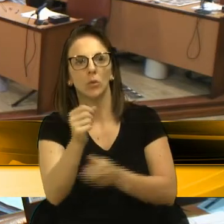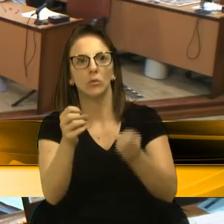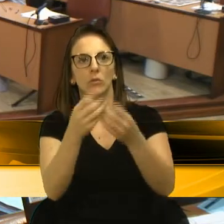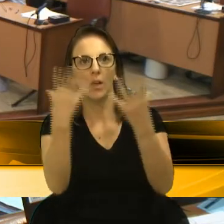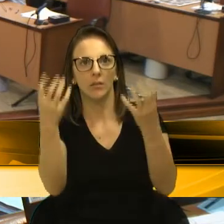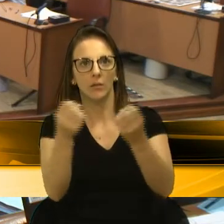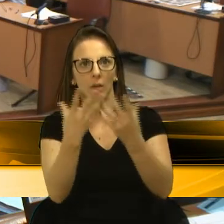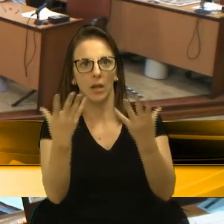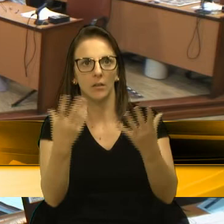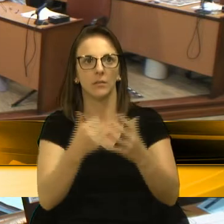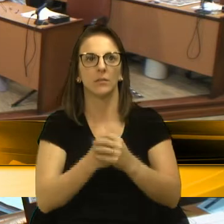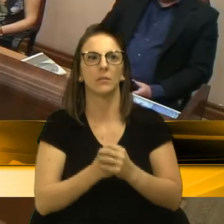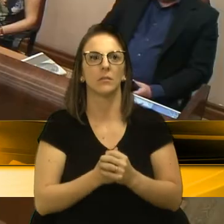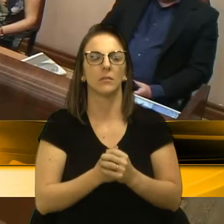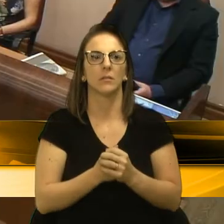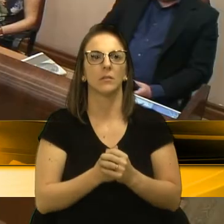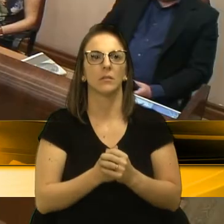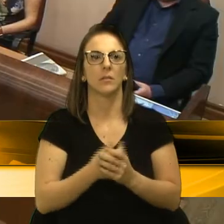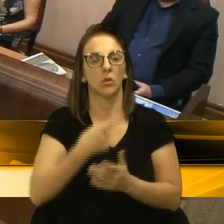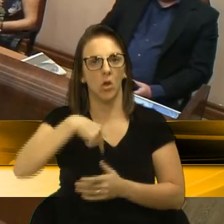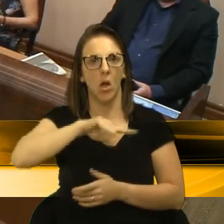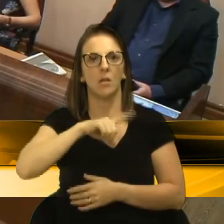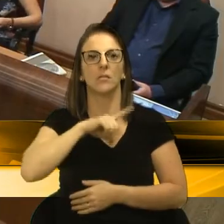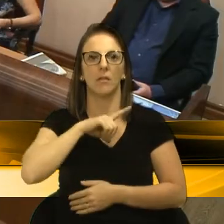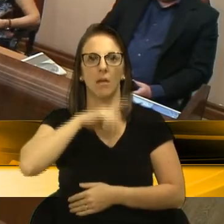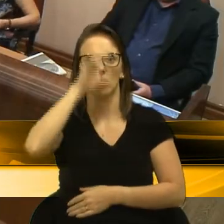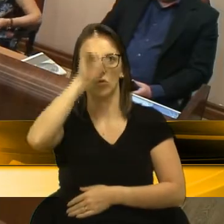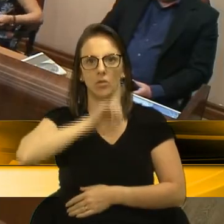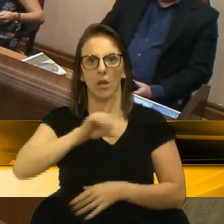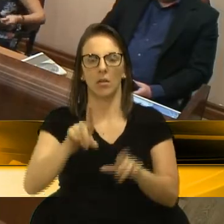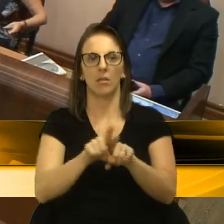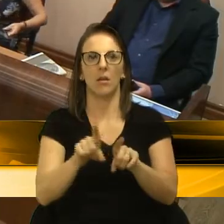Pedimos todo mundo parar de falar.